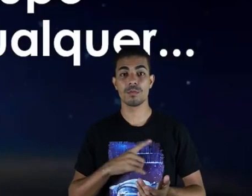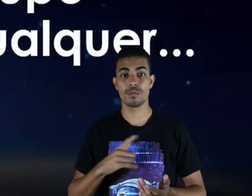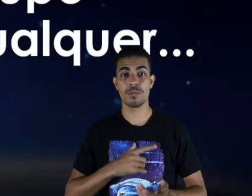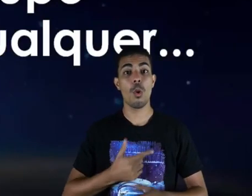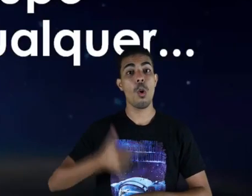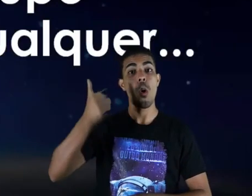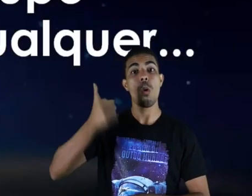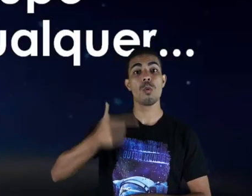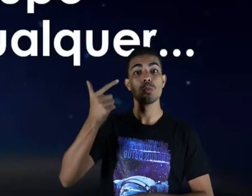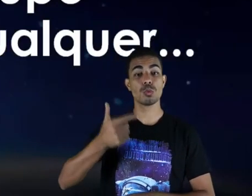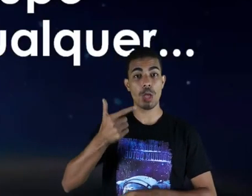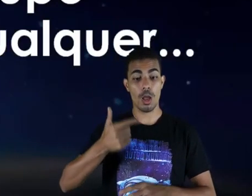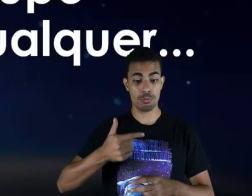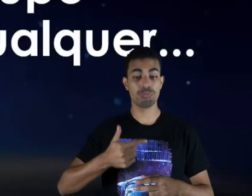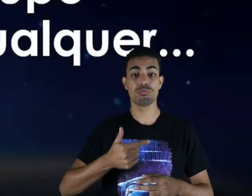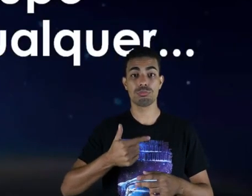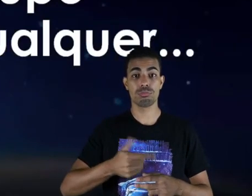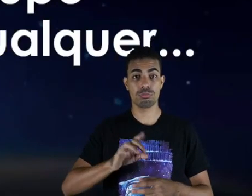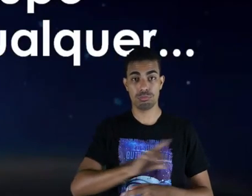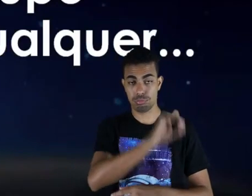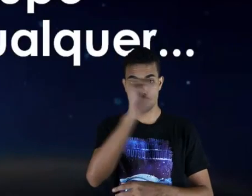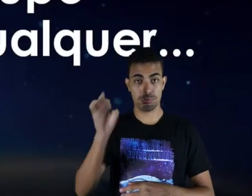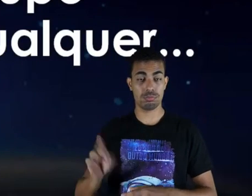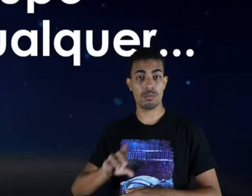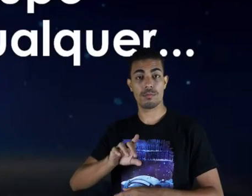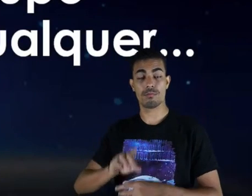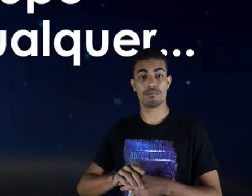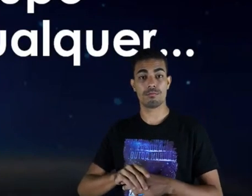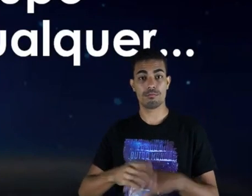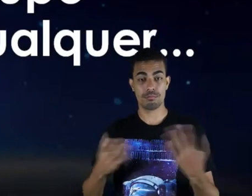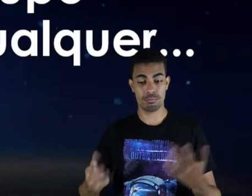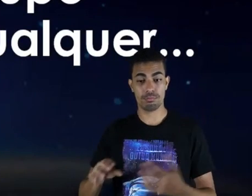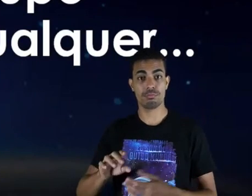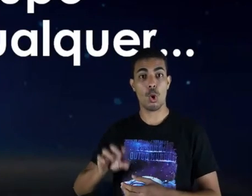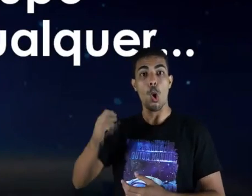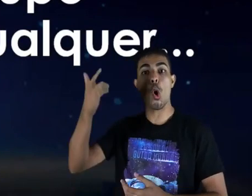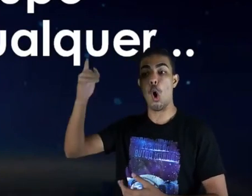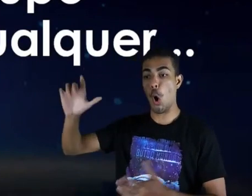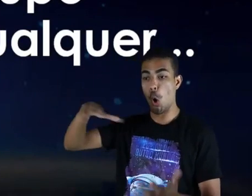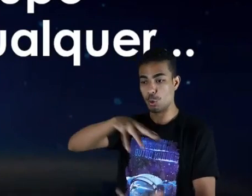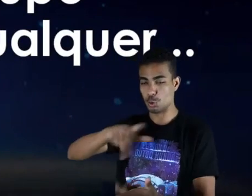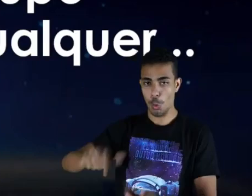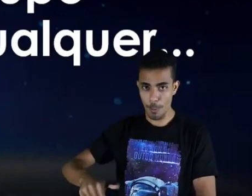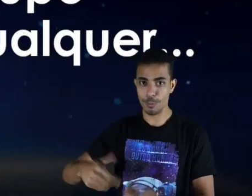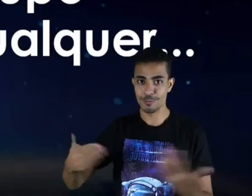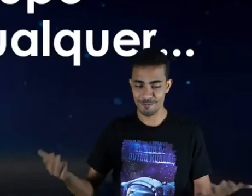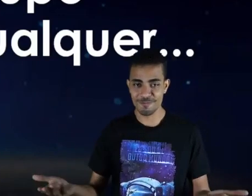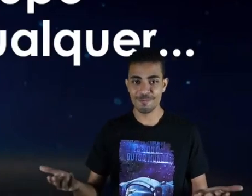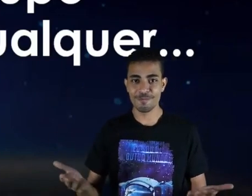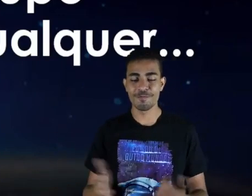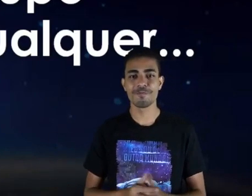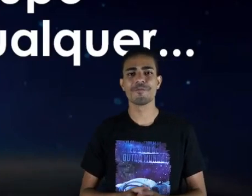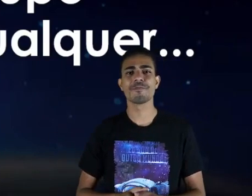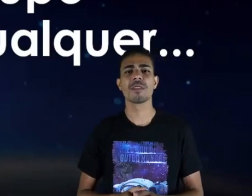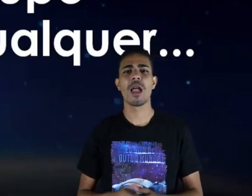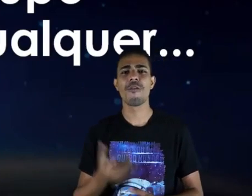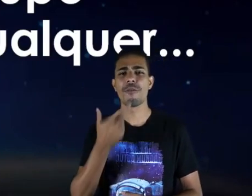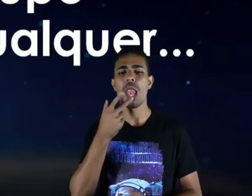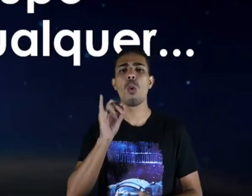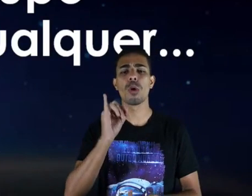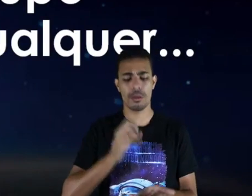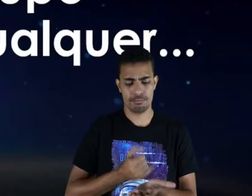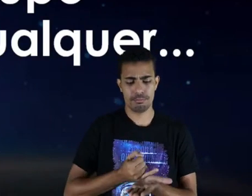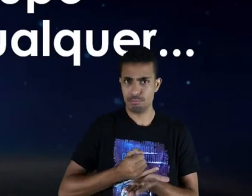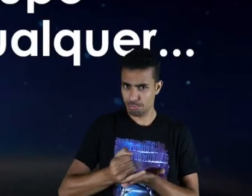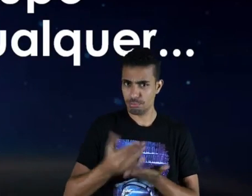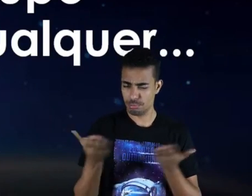episódio desse congresso Eu Sou de Outro Mundo. E eu gostaria de começar aqui como um quebra-gelo a dar uma introdução para